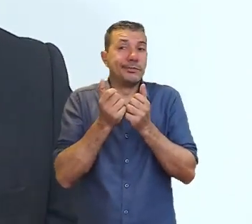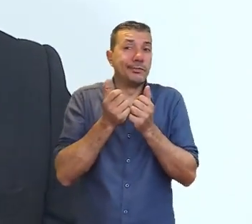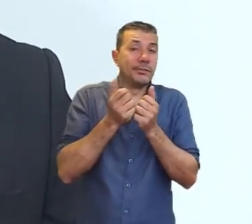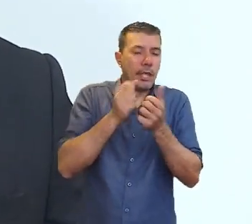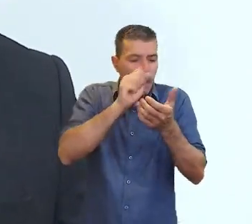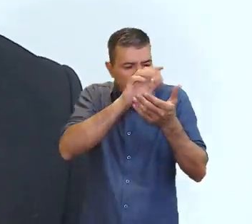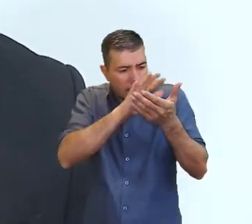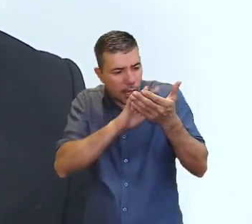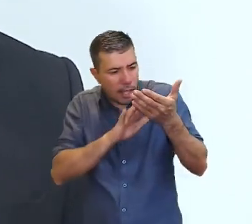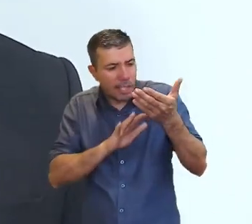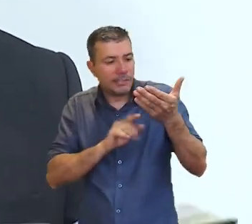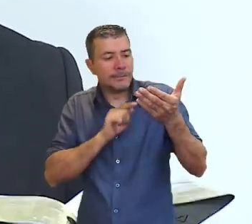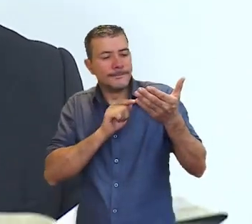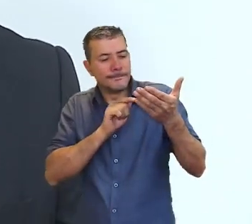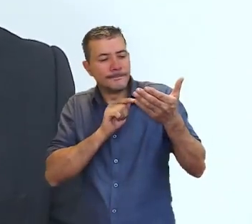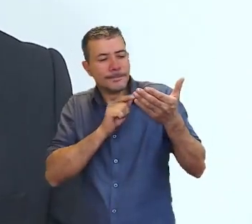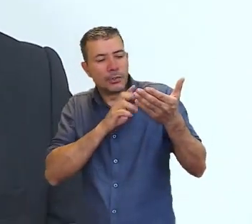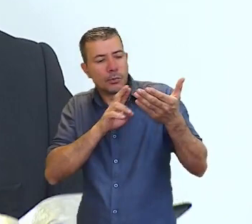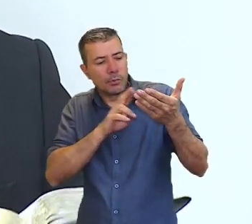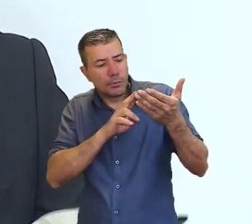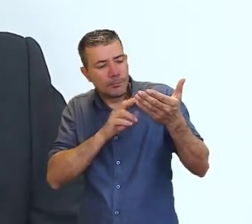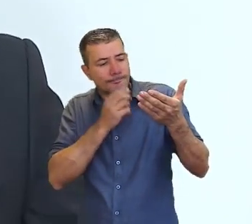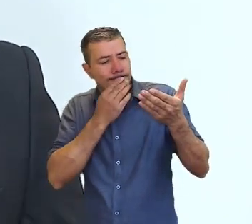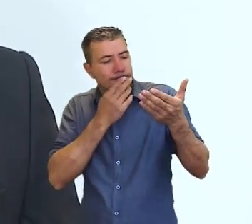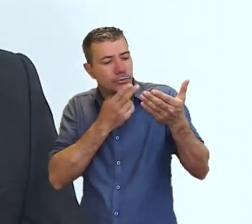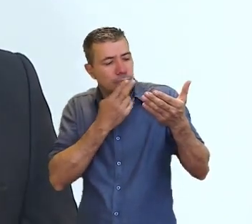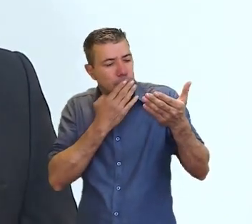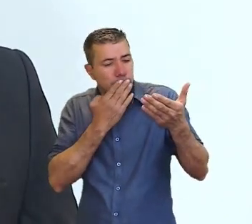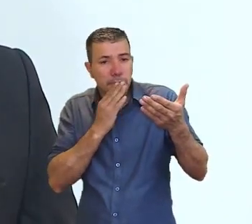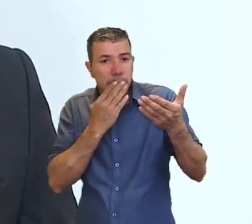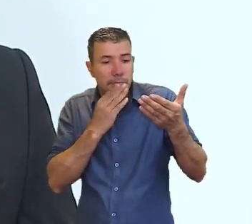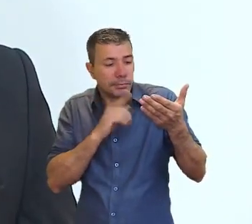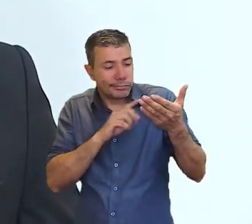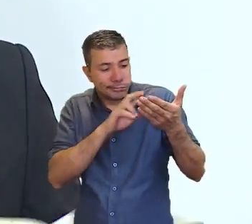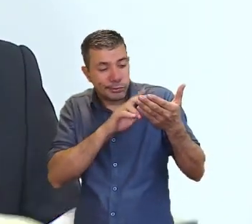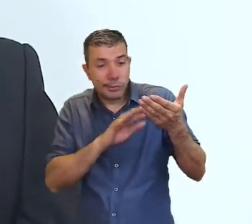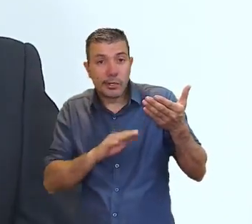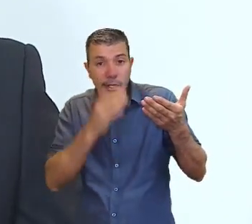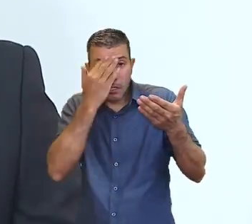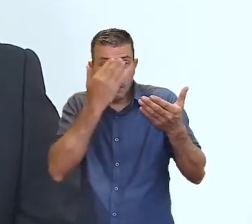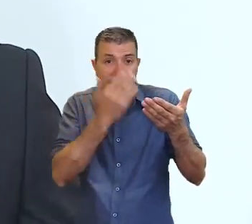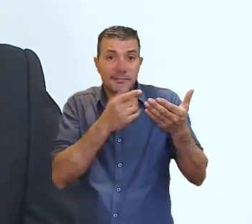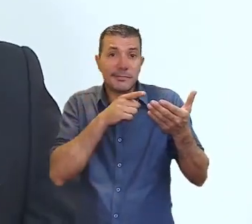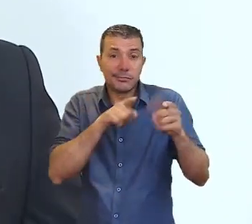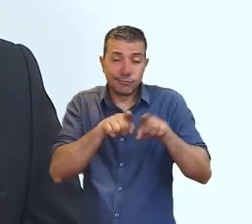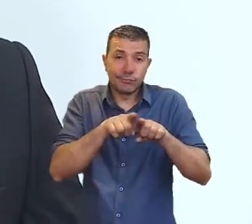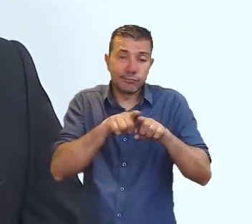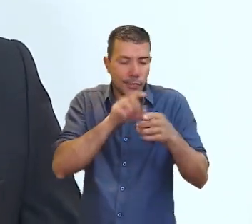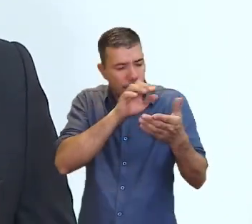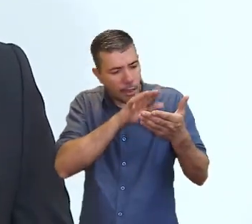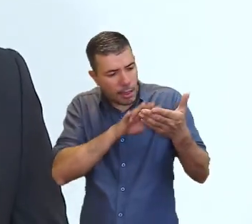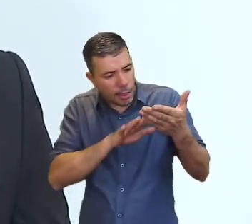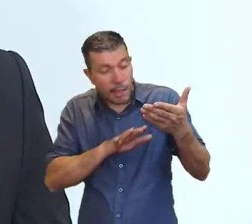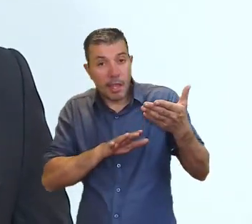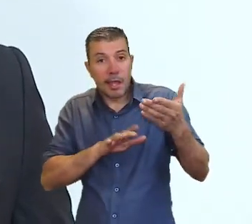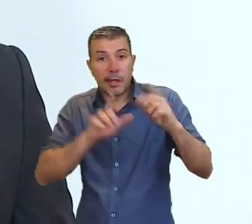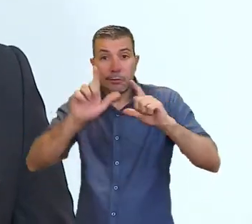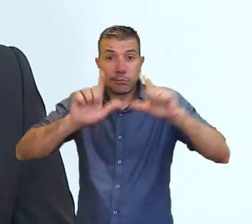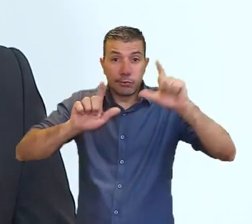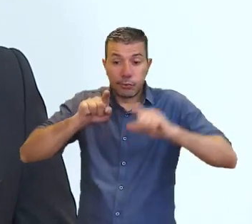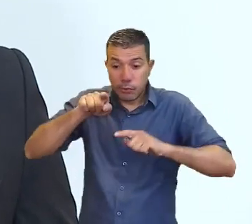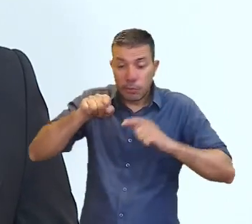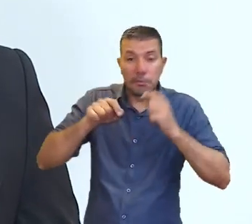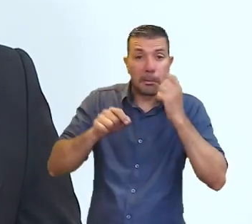uma lida nos comentários, dos pedidos, dos agradecimentos que estão sendo colocados agora aí na nossa